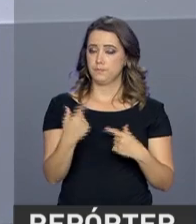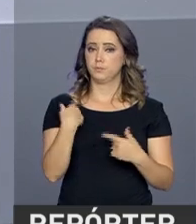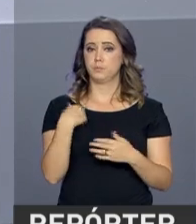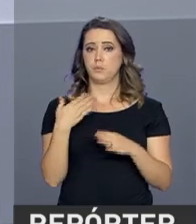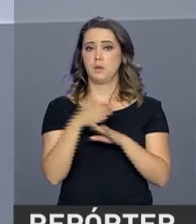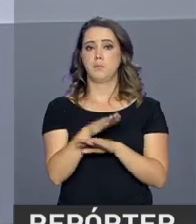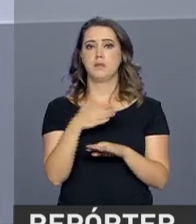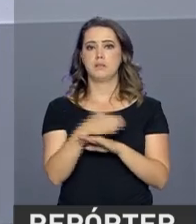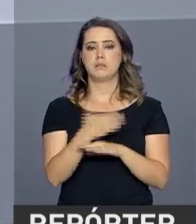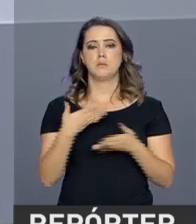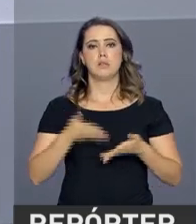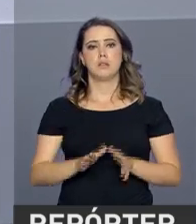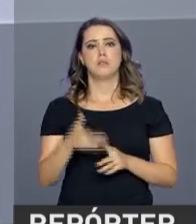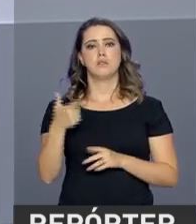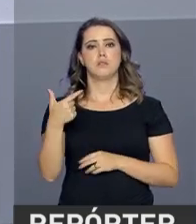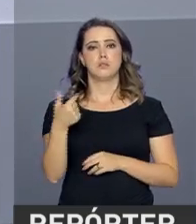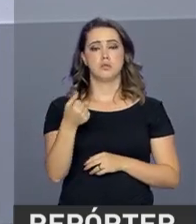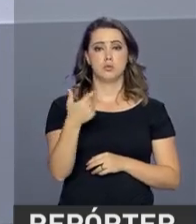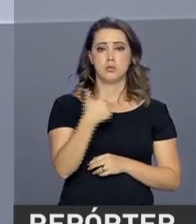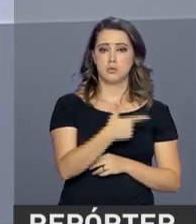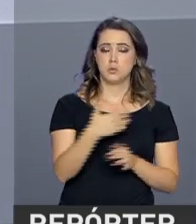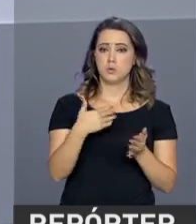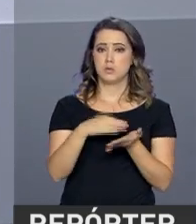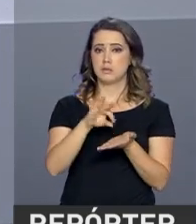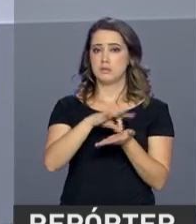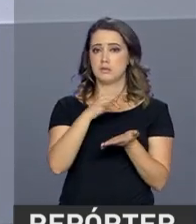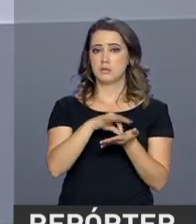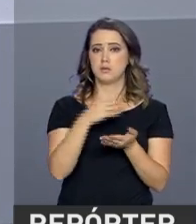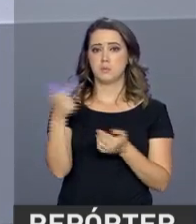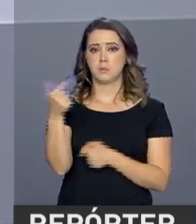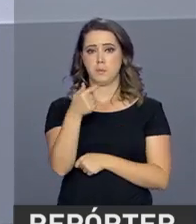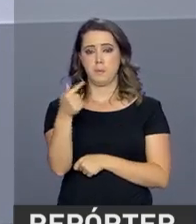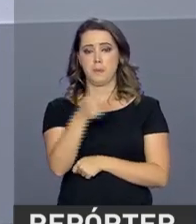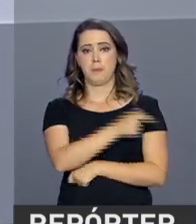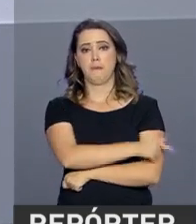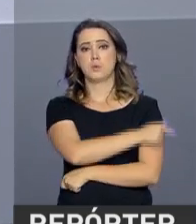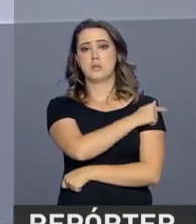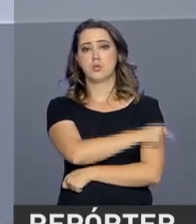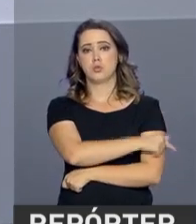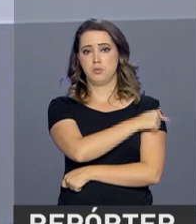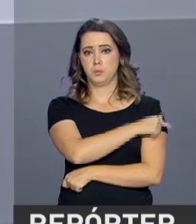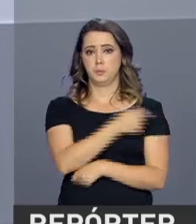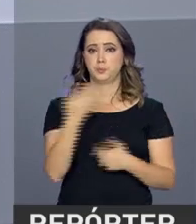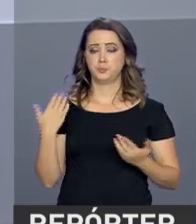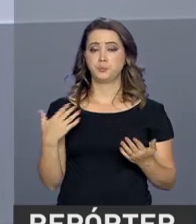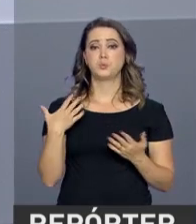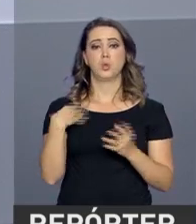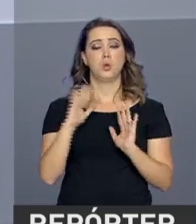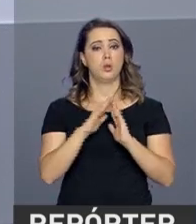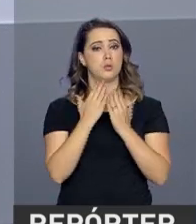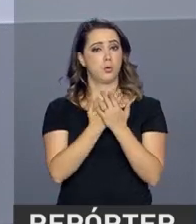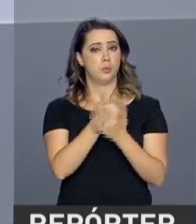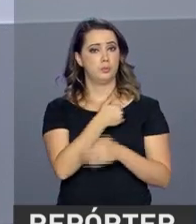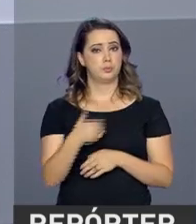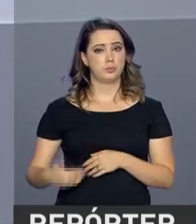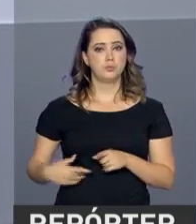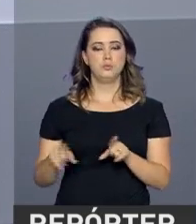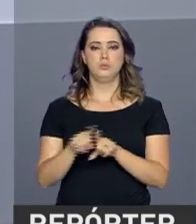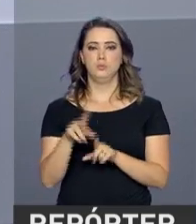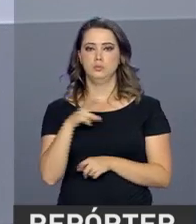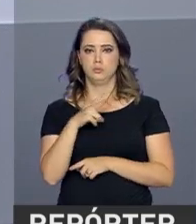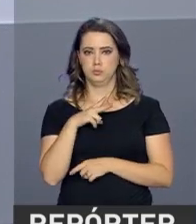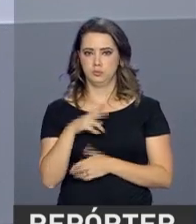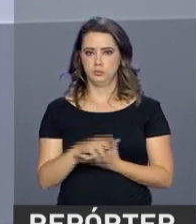estudantes nascidos em 2002 e matriculados a partir do 7º ano do ensino fundamental tanto da rede pública quanto da rede